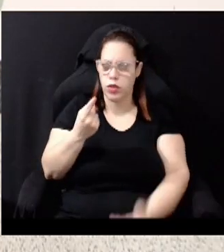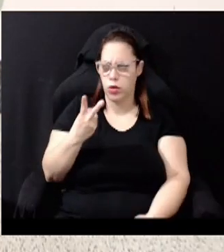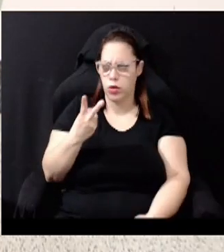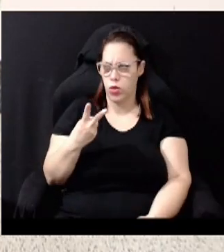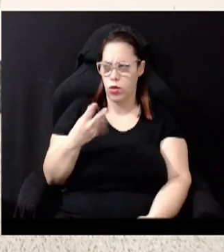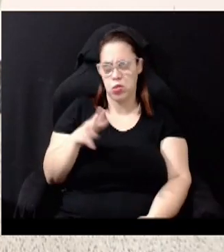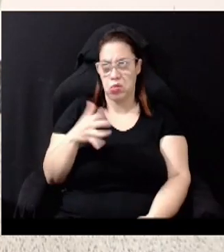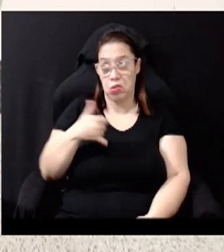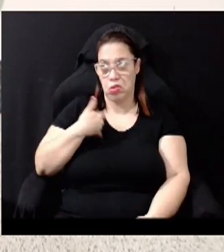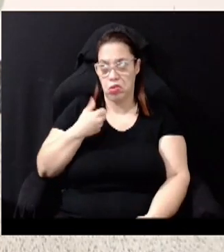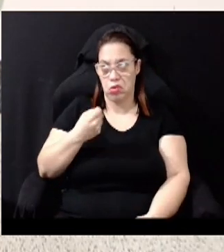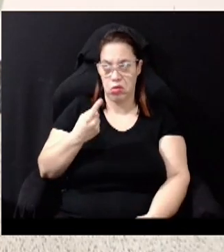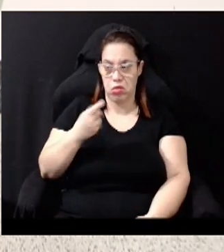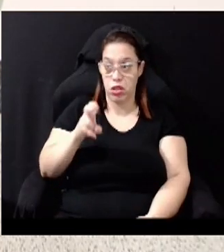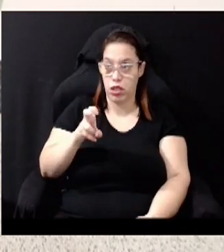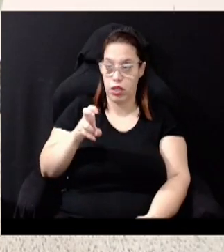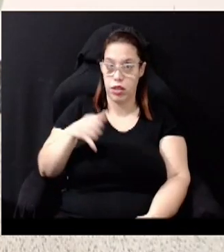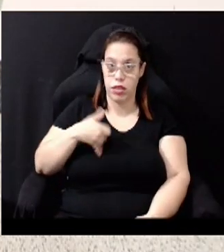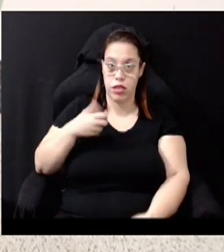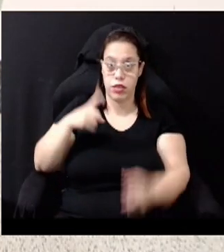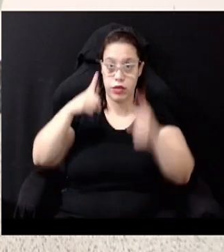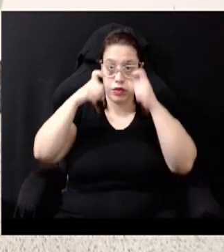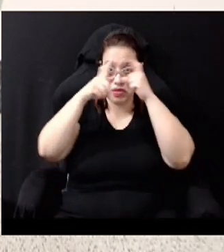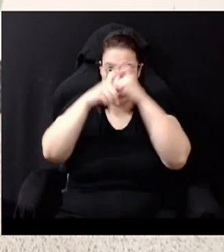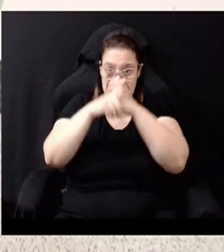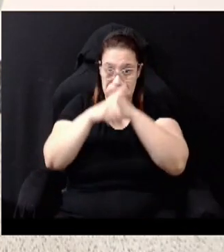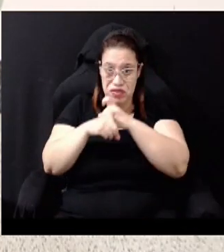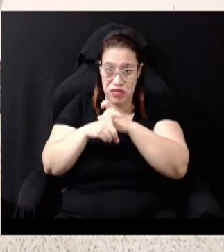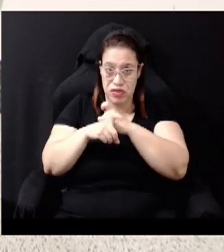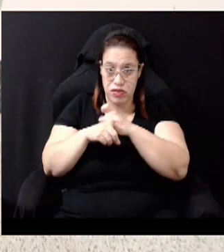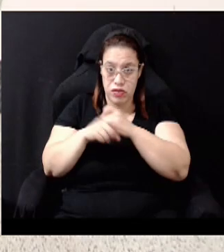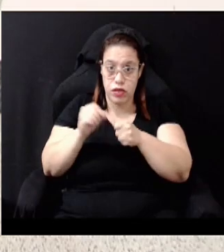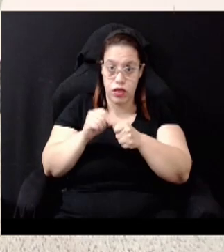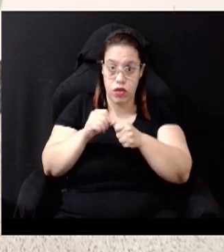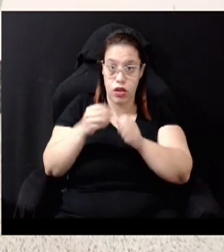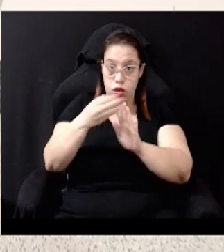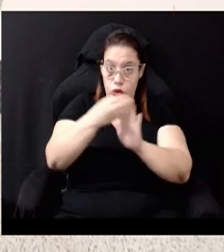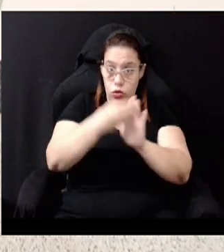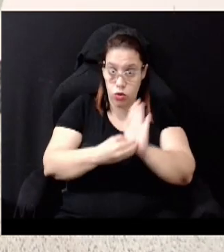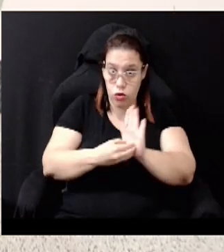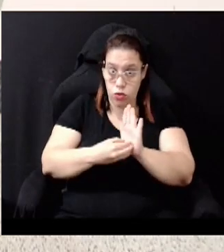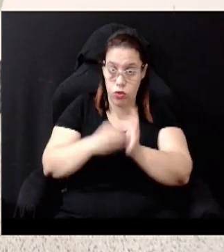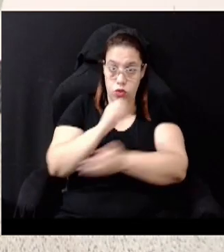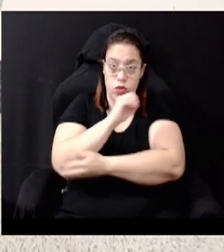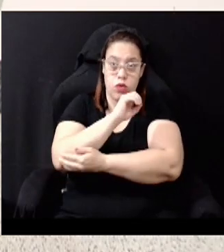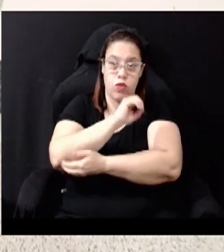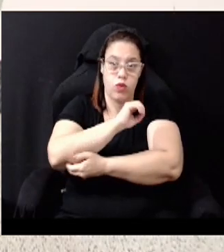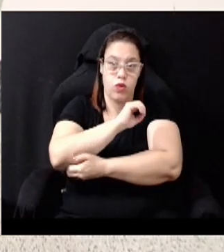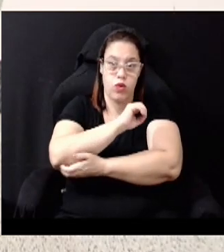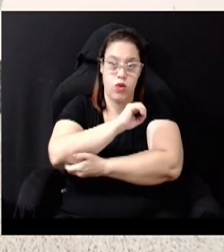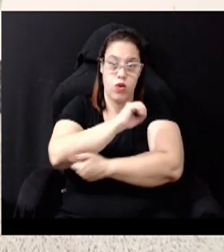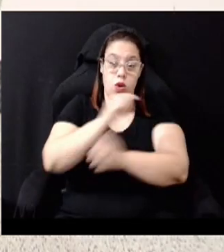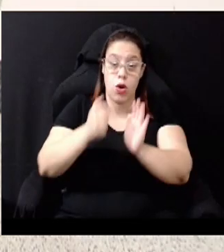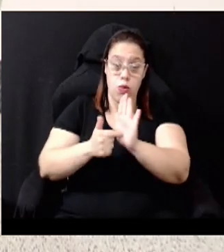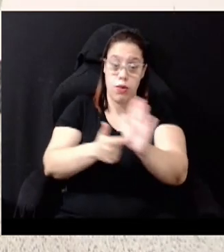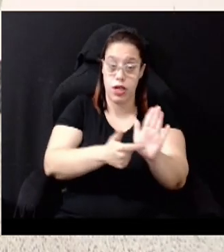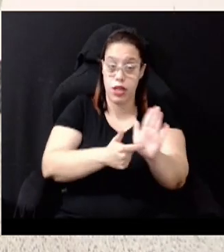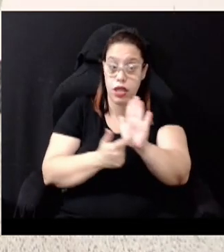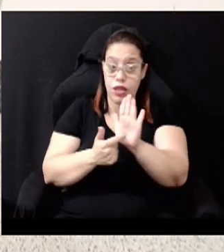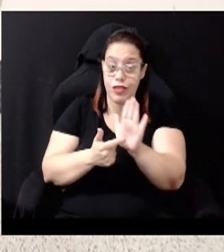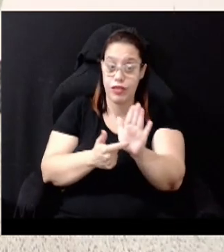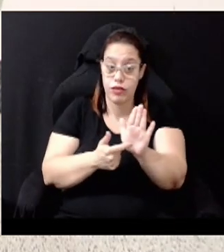anos, ele tem dificuldade, por exemplo, a fazer um documento, fazer uma apresentação, usar um